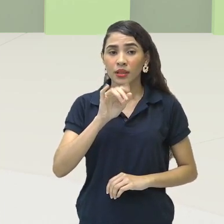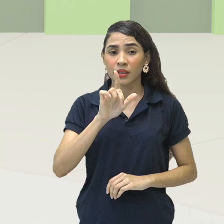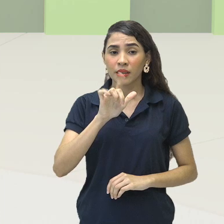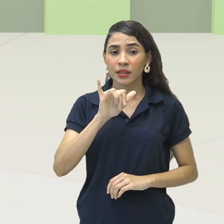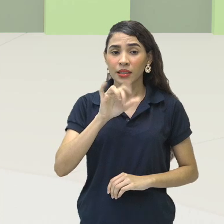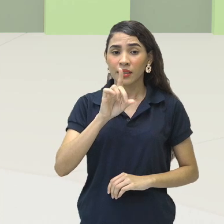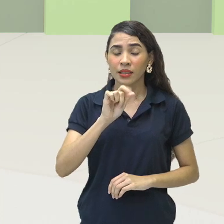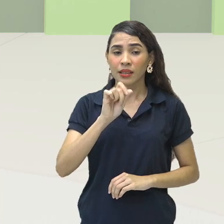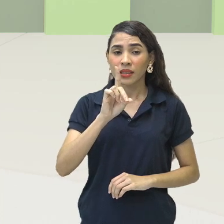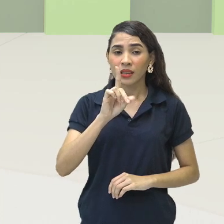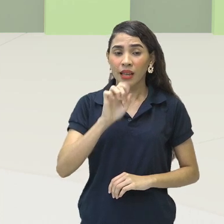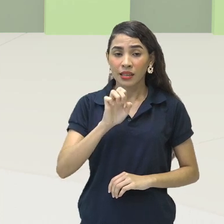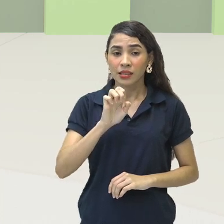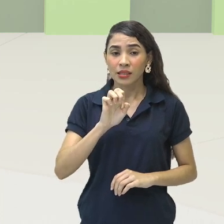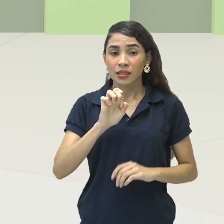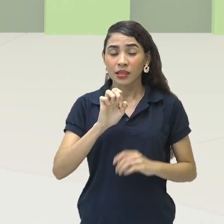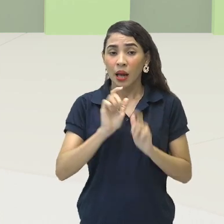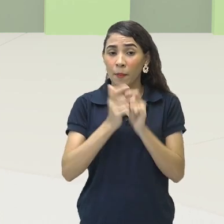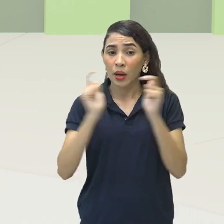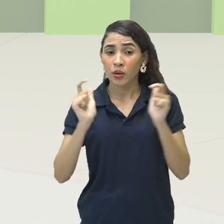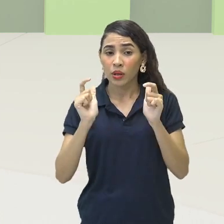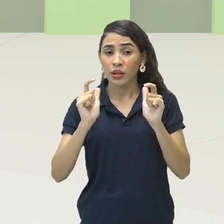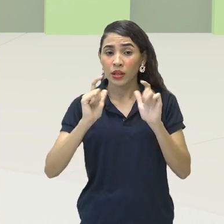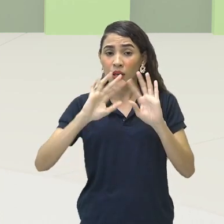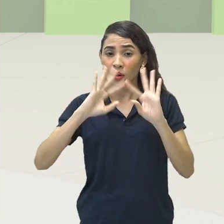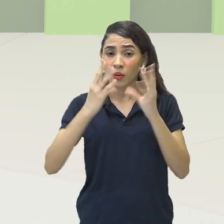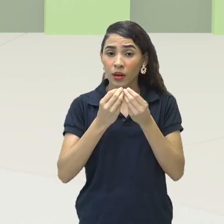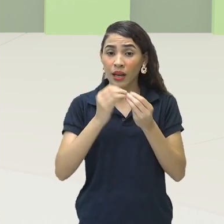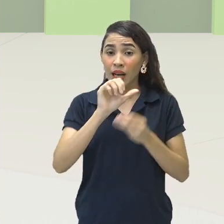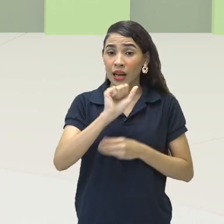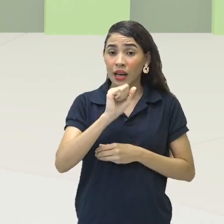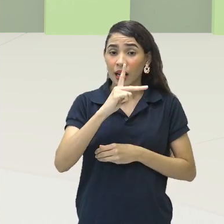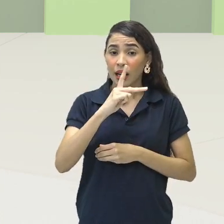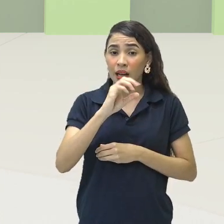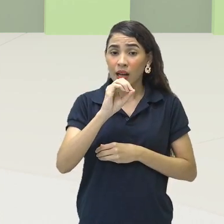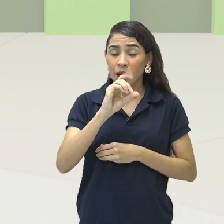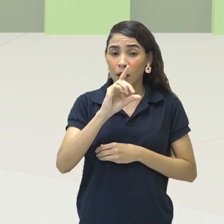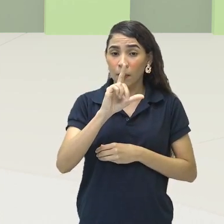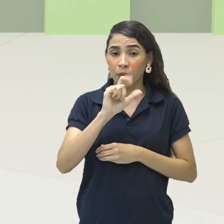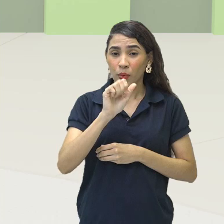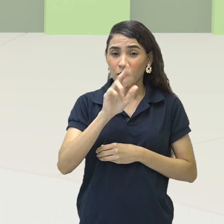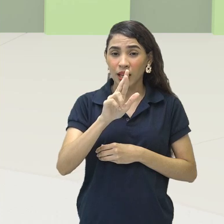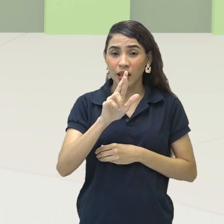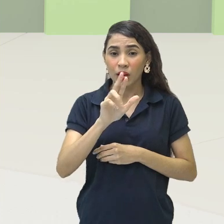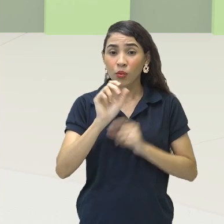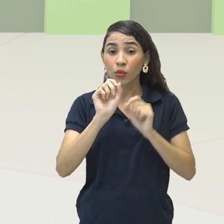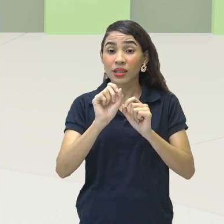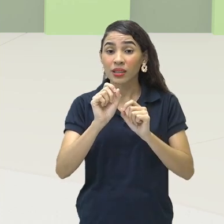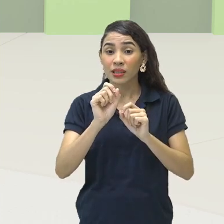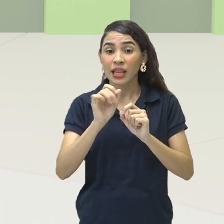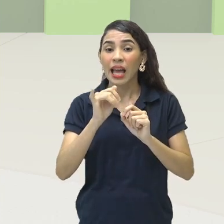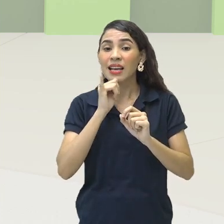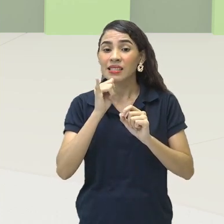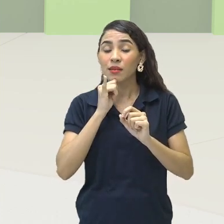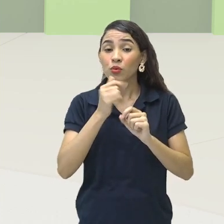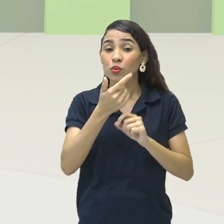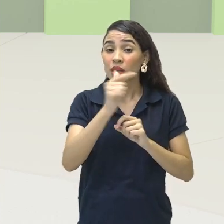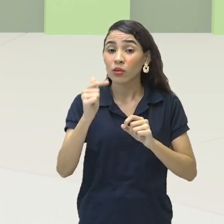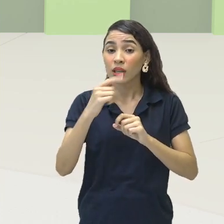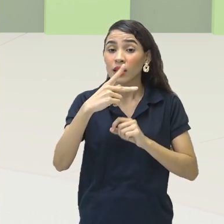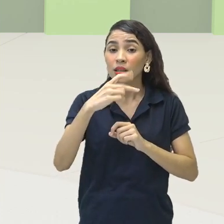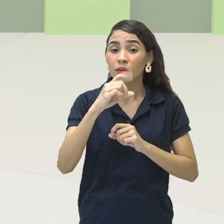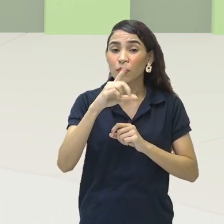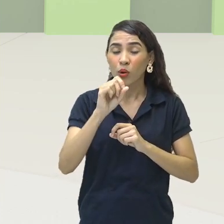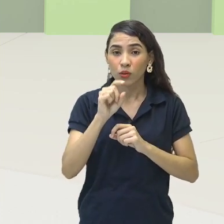maioria dos compostos orgânicos ela é apolar. O que é apolar? É porque não tem polos. Por exemplo, você